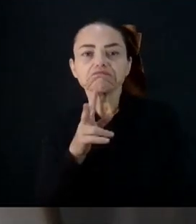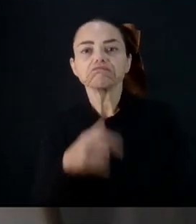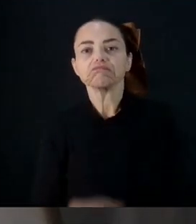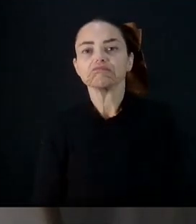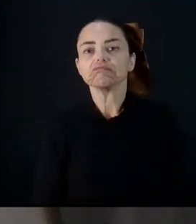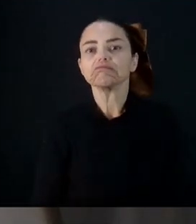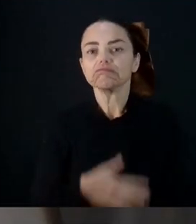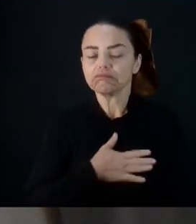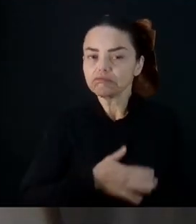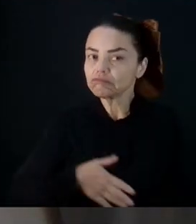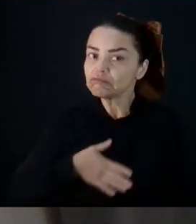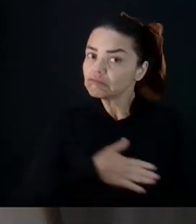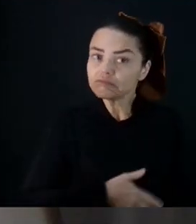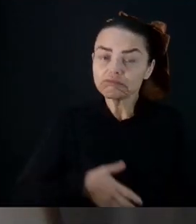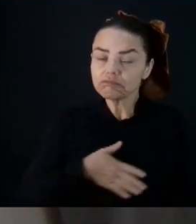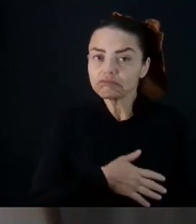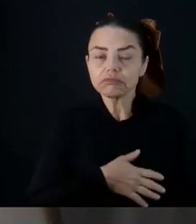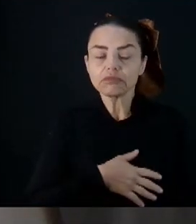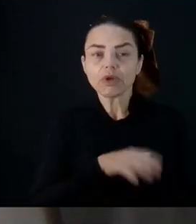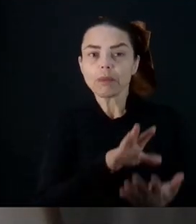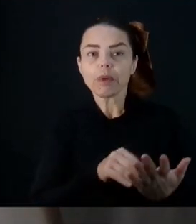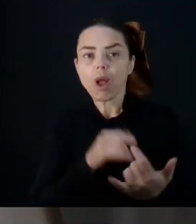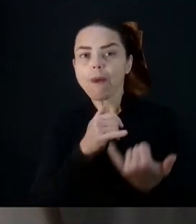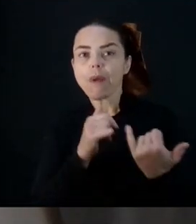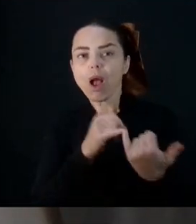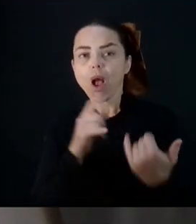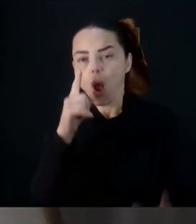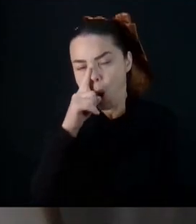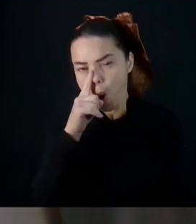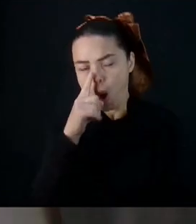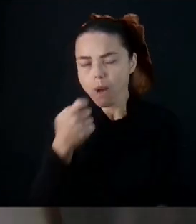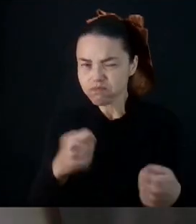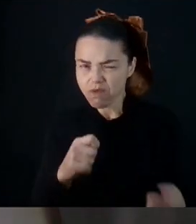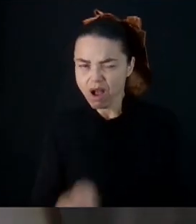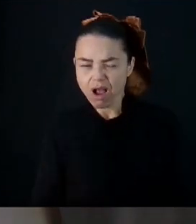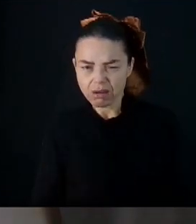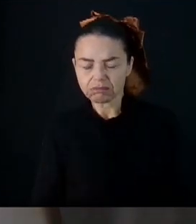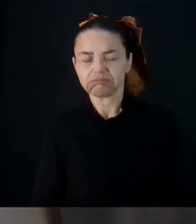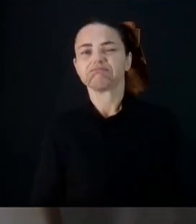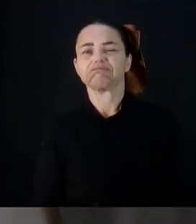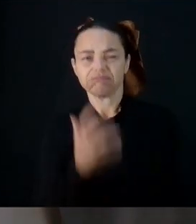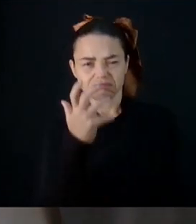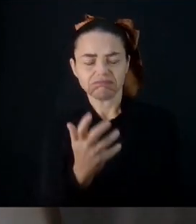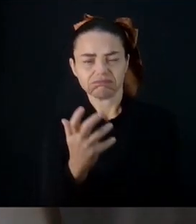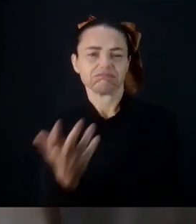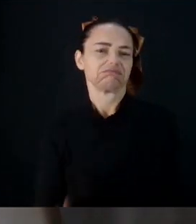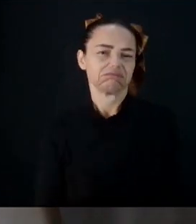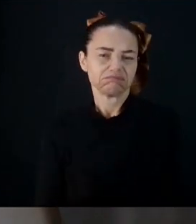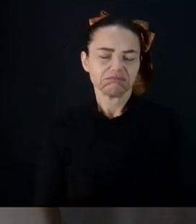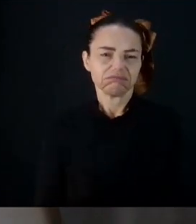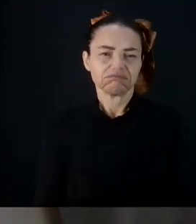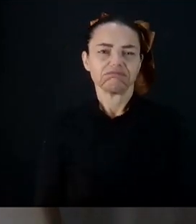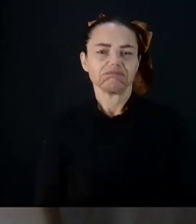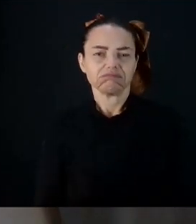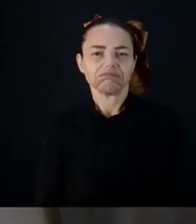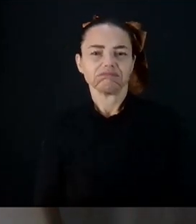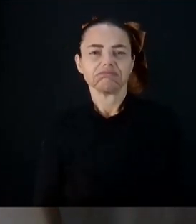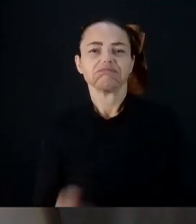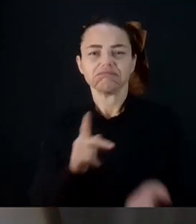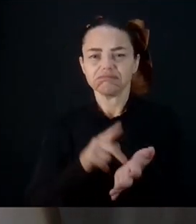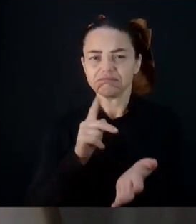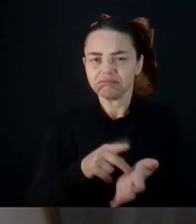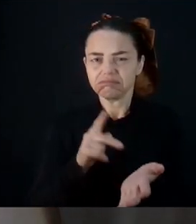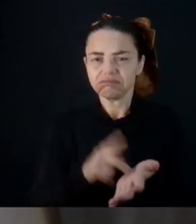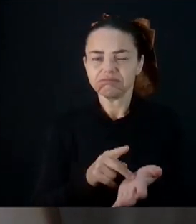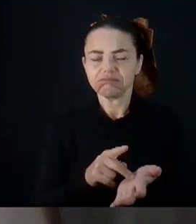crianças gostam disso, né? Mas será que precisa levar tão além a ponto de realmente